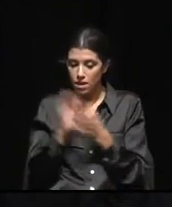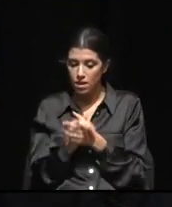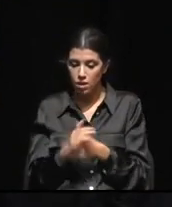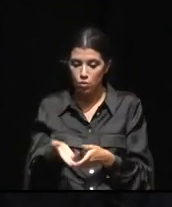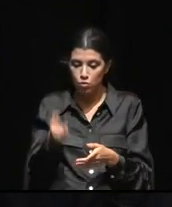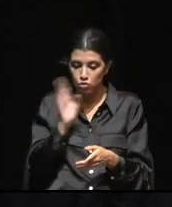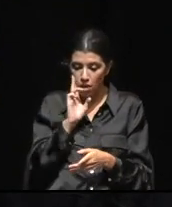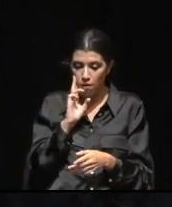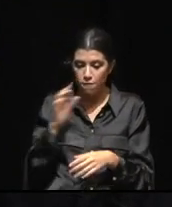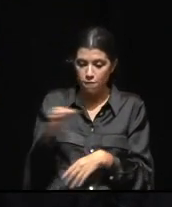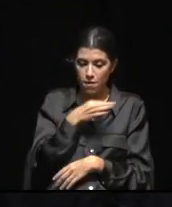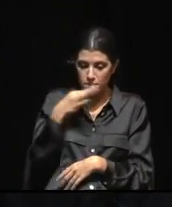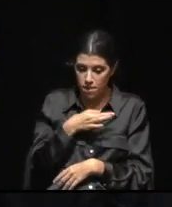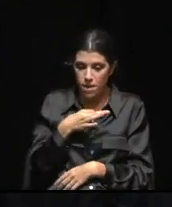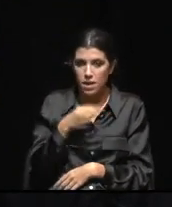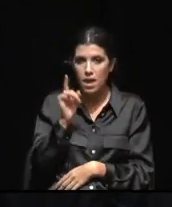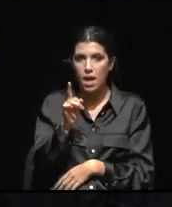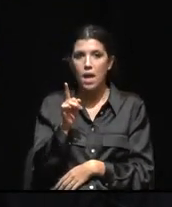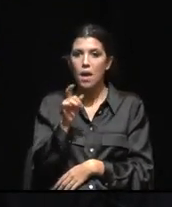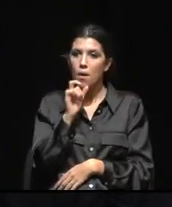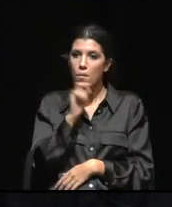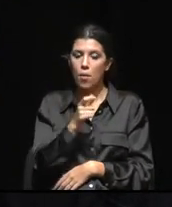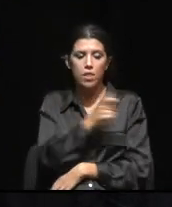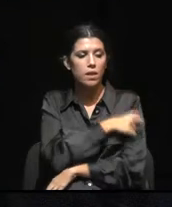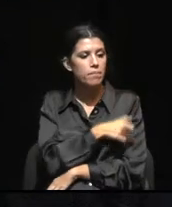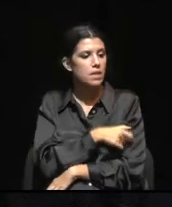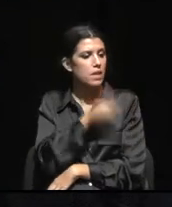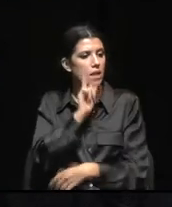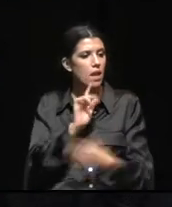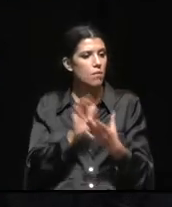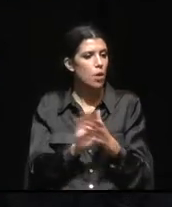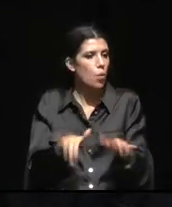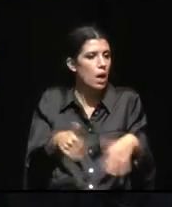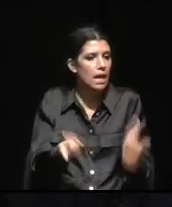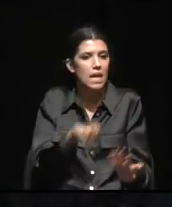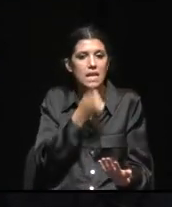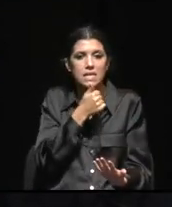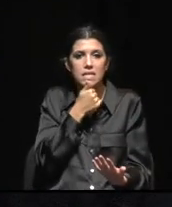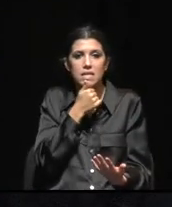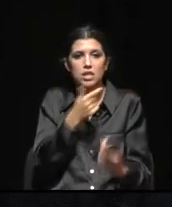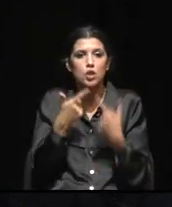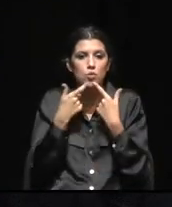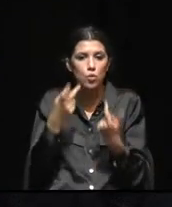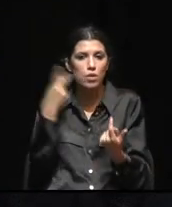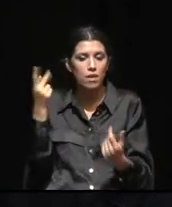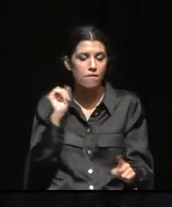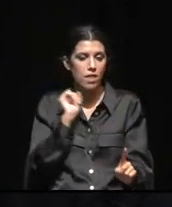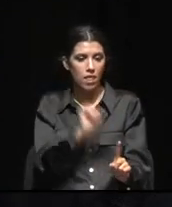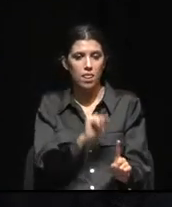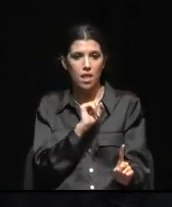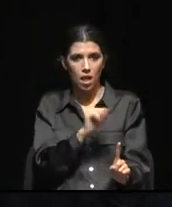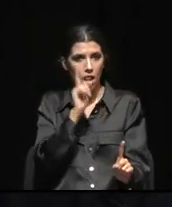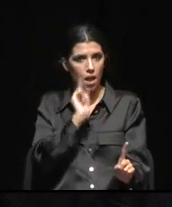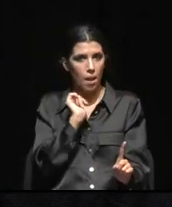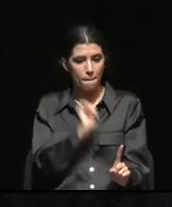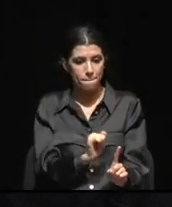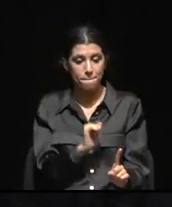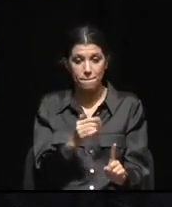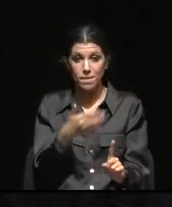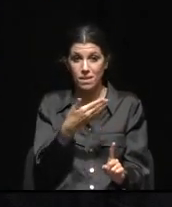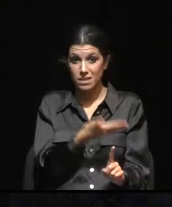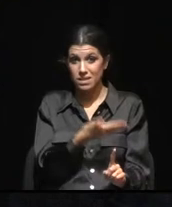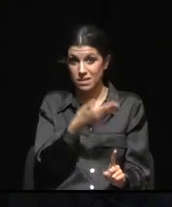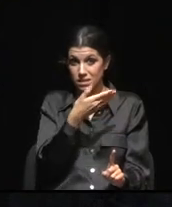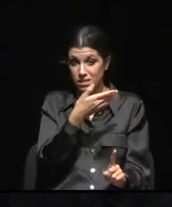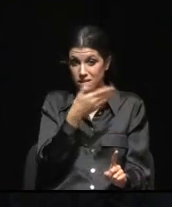competindo-lhe nessa qualidade representar a esposa e decidir em todos os atos da vida conjugal comum antes de